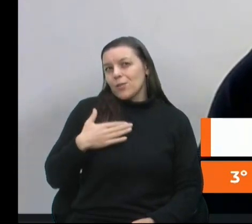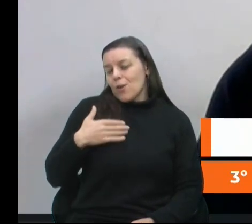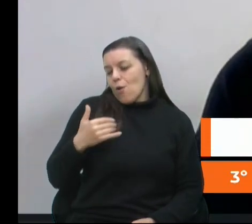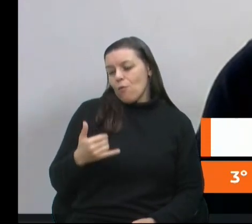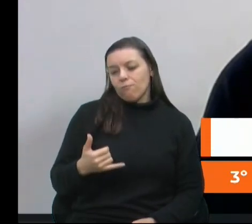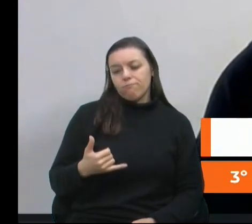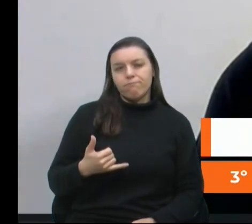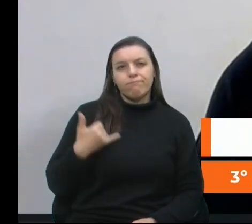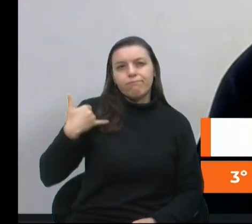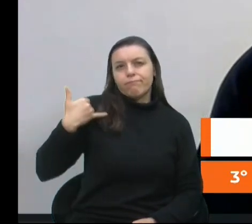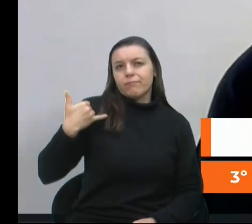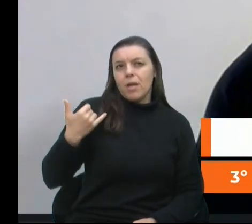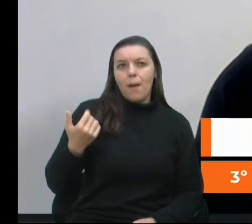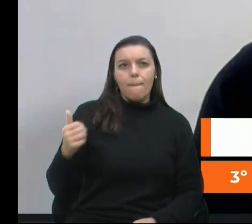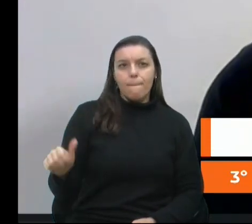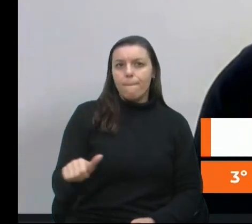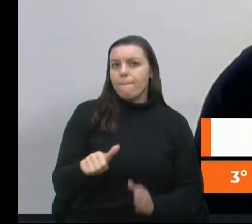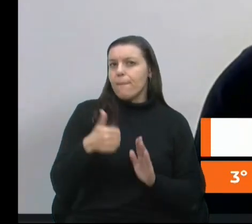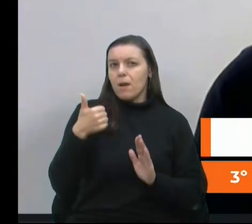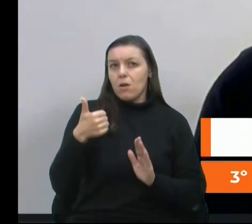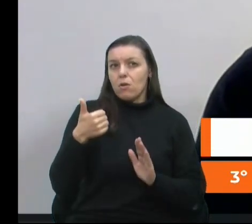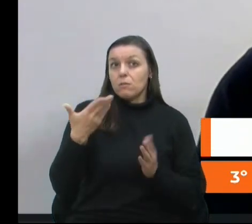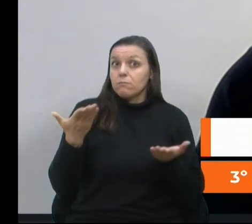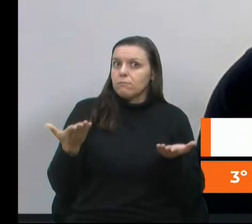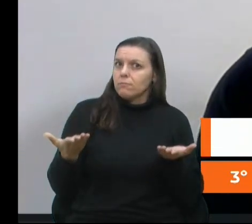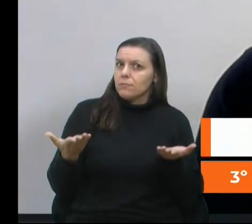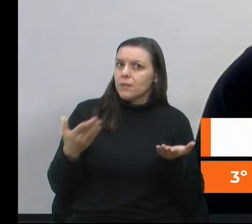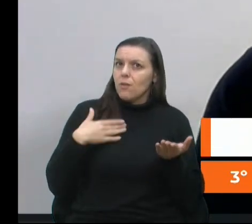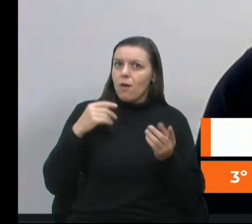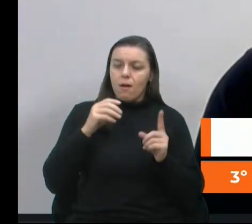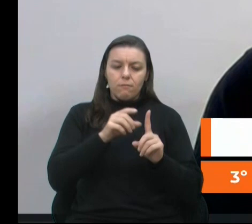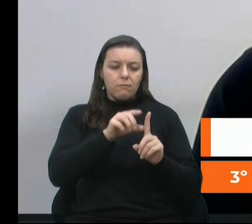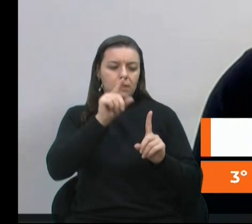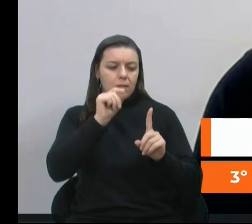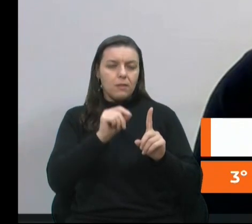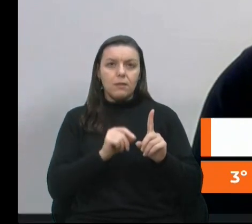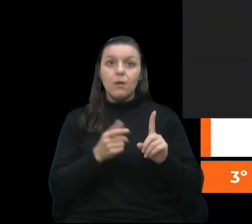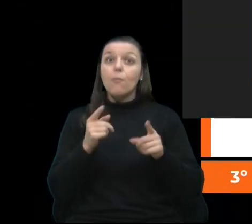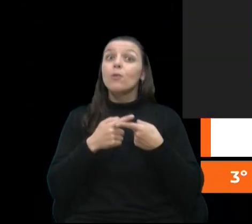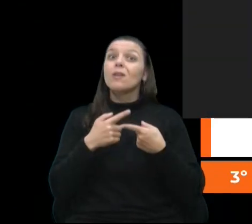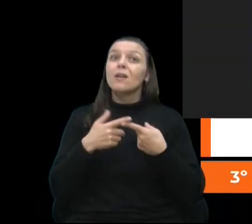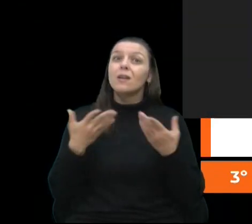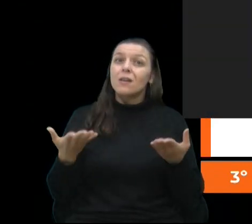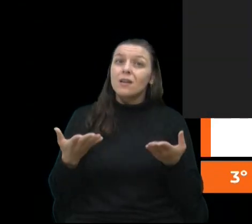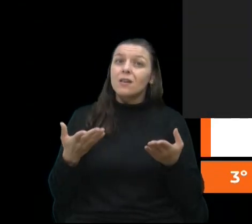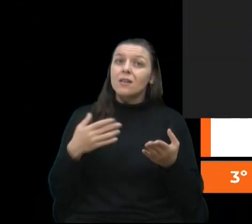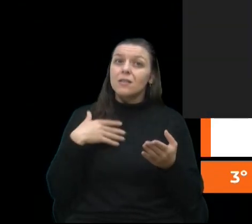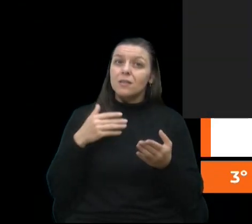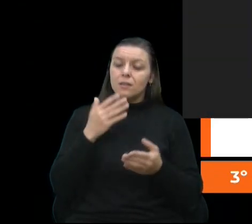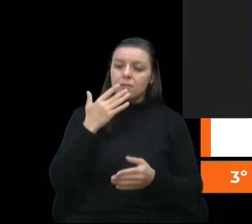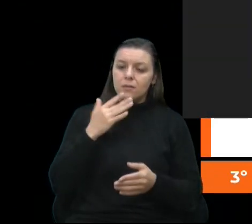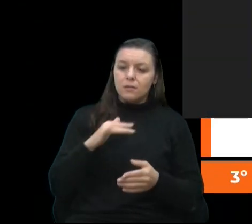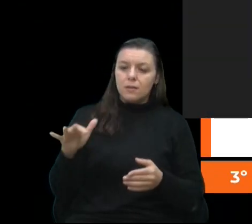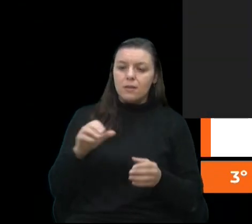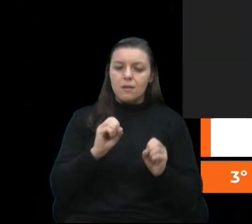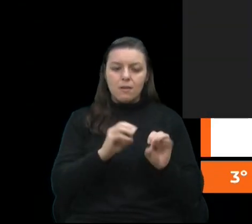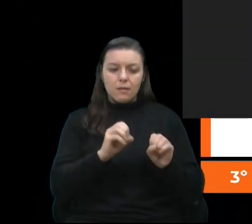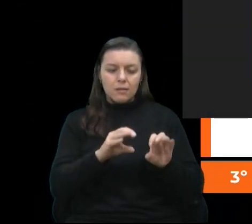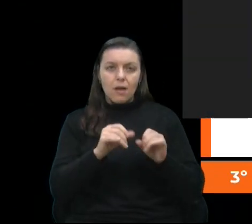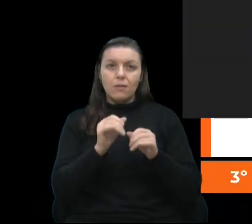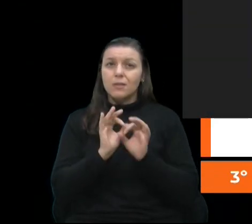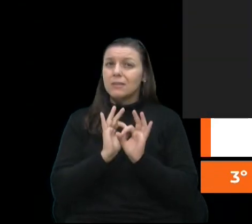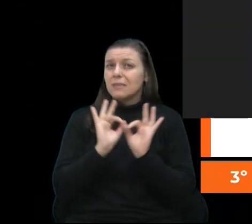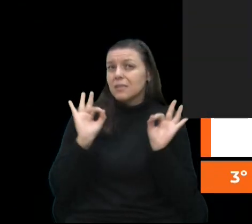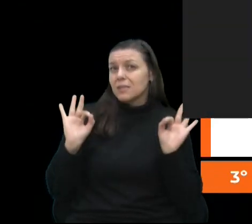biscoito. E realmente acaba sendo aquele biscoito que se destaca, que é mais disputado, porque nas séries iniciais é tudo muito simples